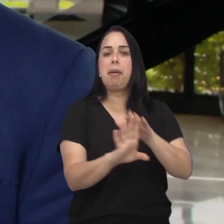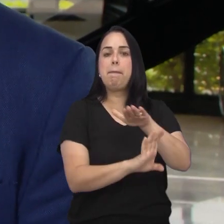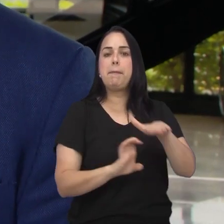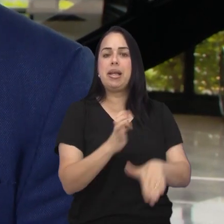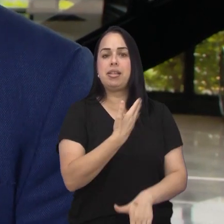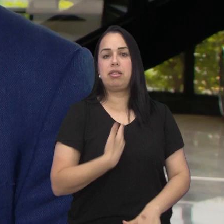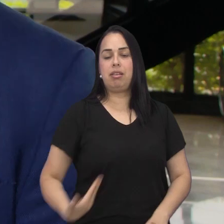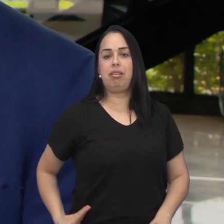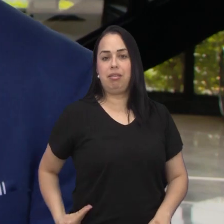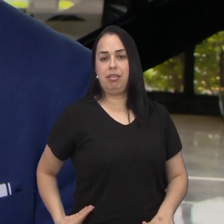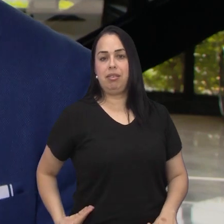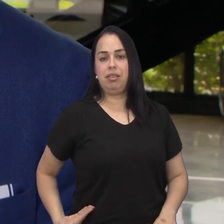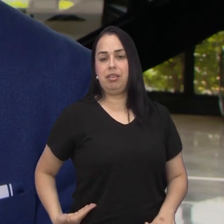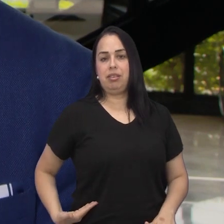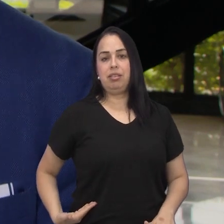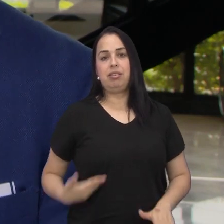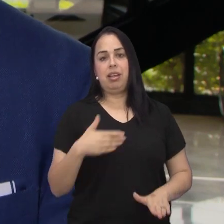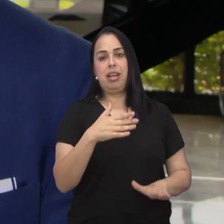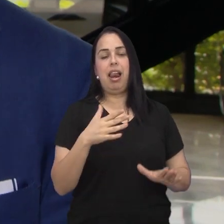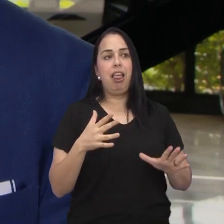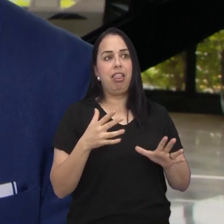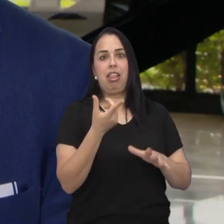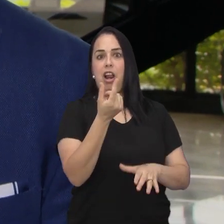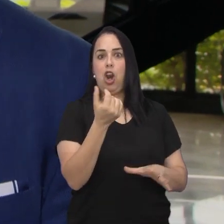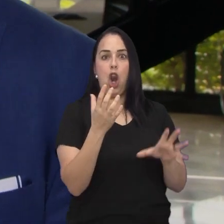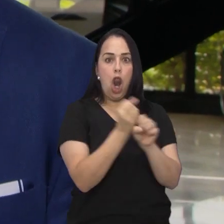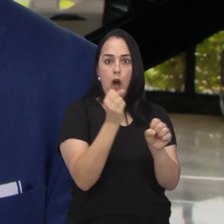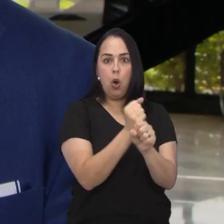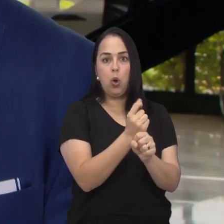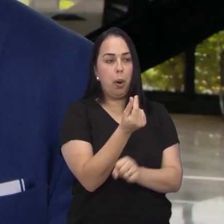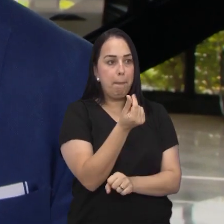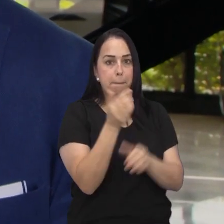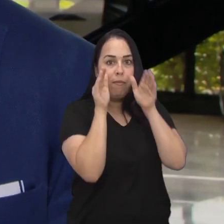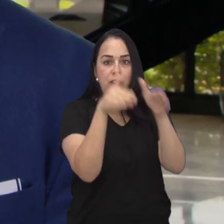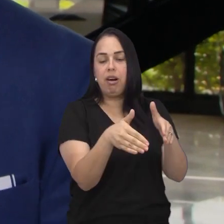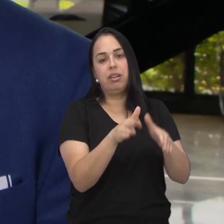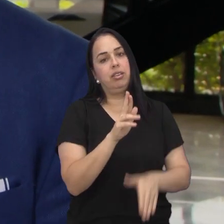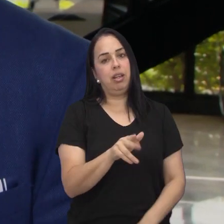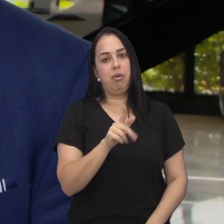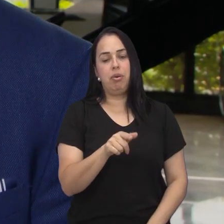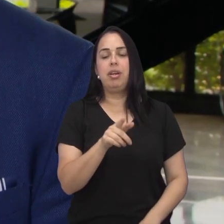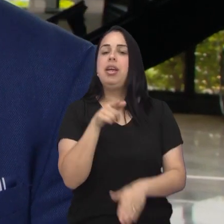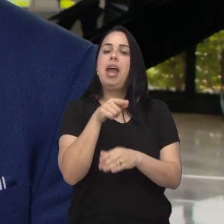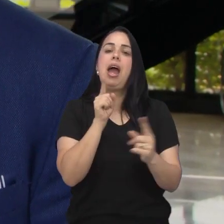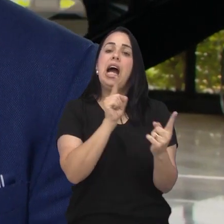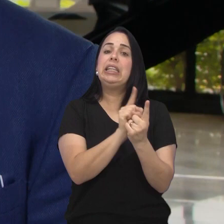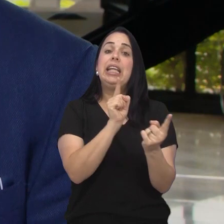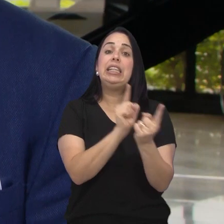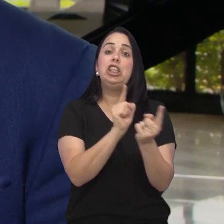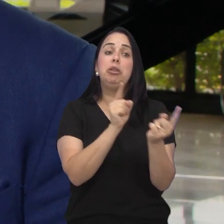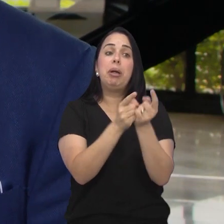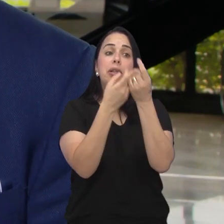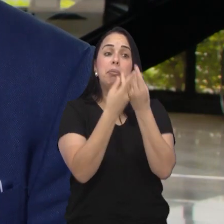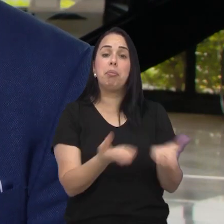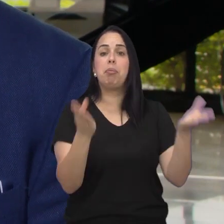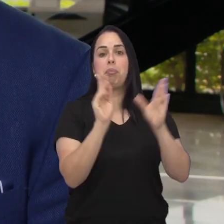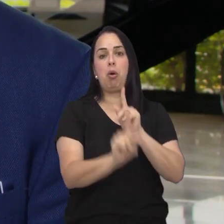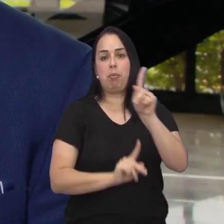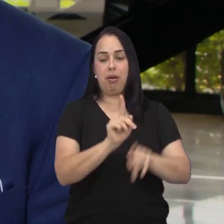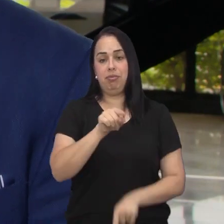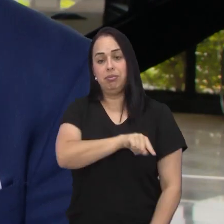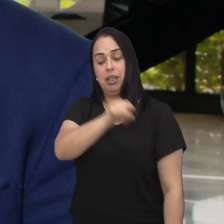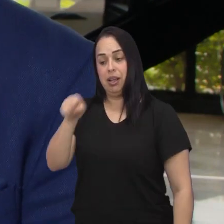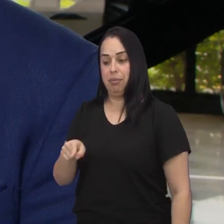pública nunca vai ter como a empresa privada a ideia do capital, do lucro, da receita. O trabalho dela é fornecer serviços para a